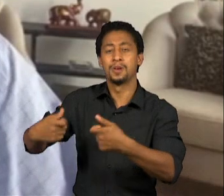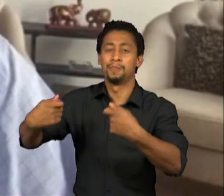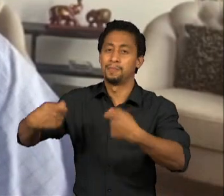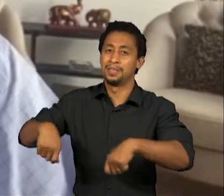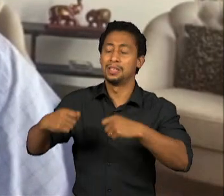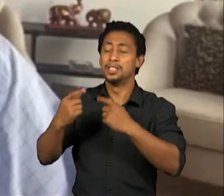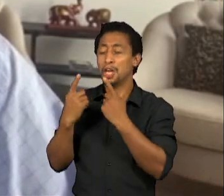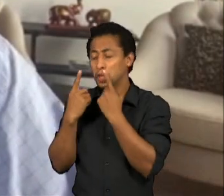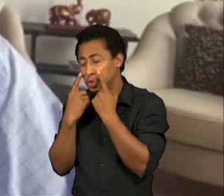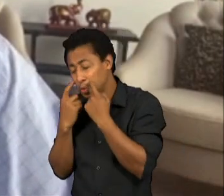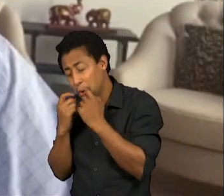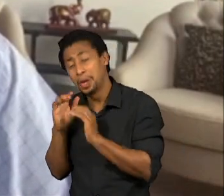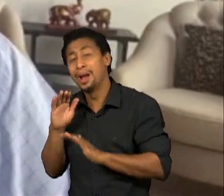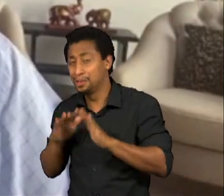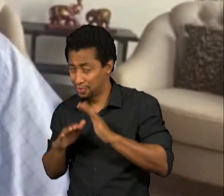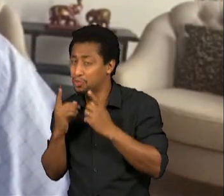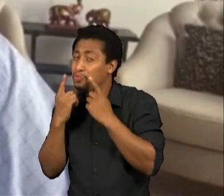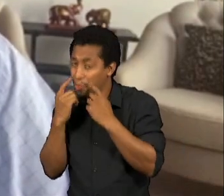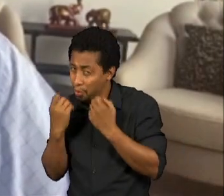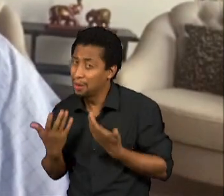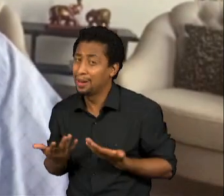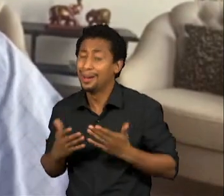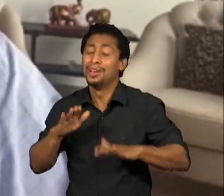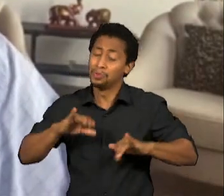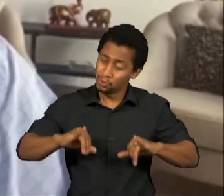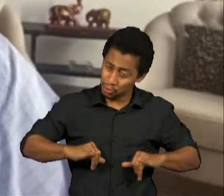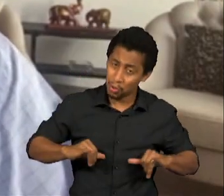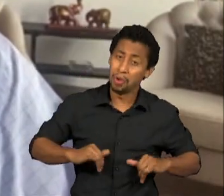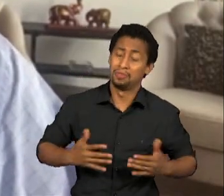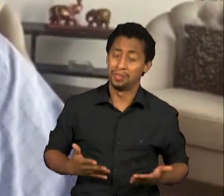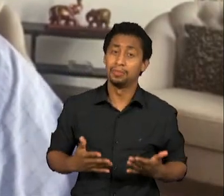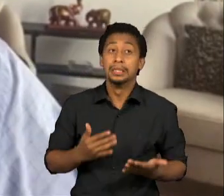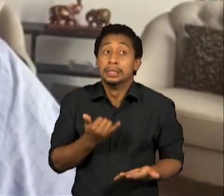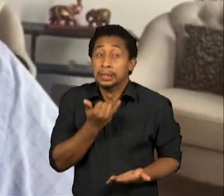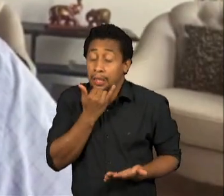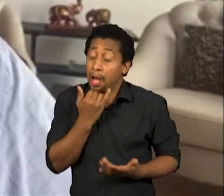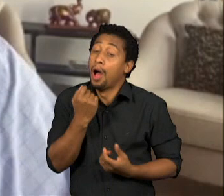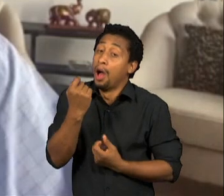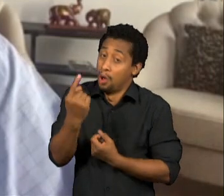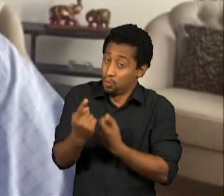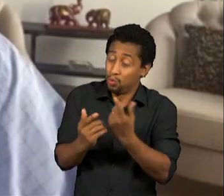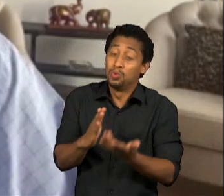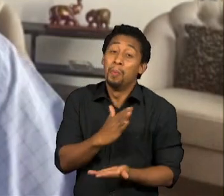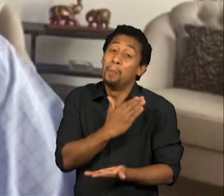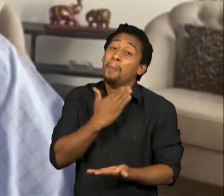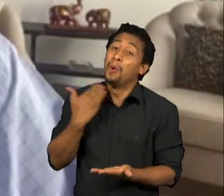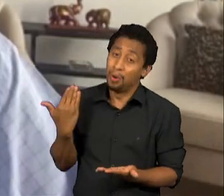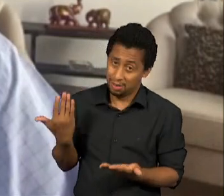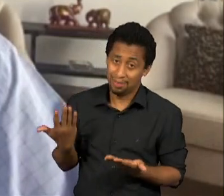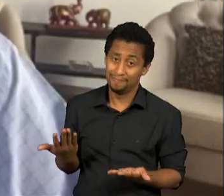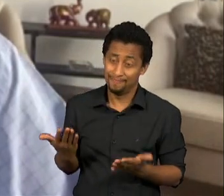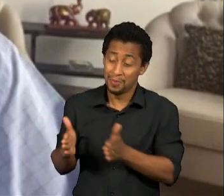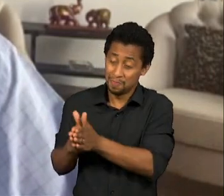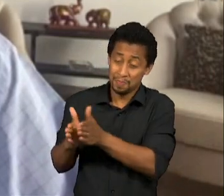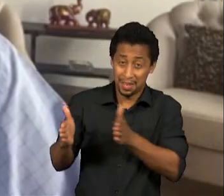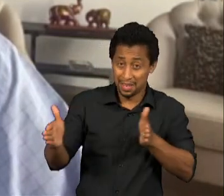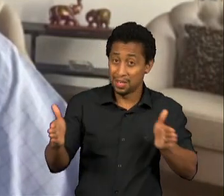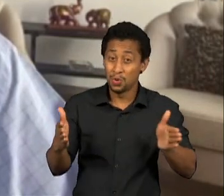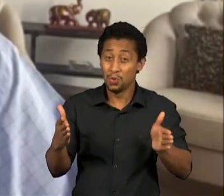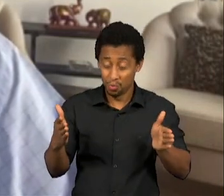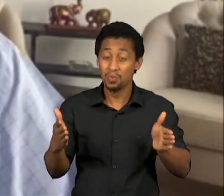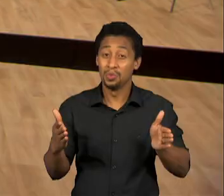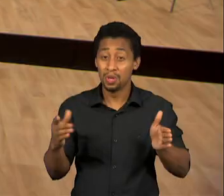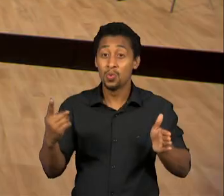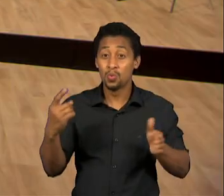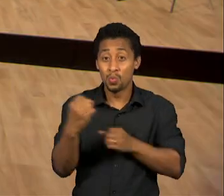em quando, porque tem muitos jornalistas aí morrendo. A Unesco mesmo diz que em 5 anos morreram mais de 450 jornalistas pelo mundo todo